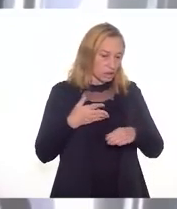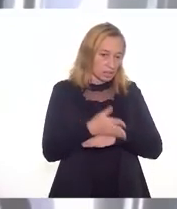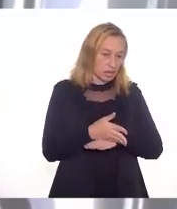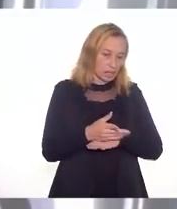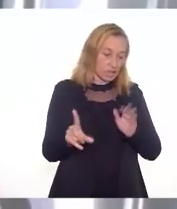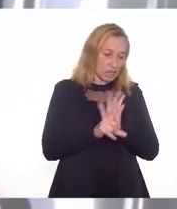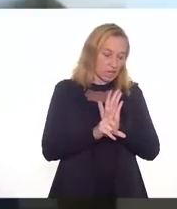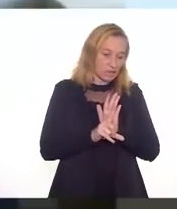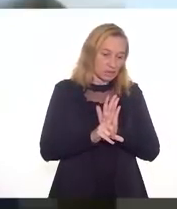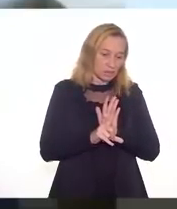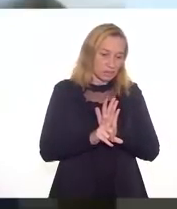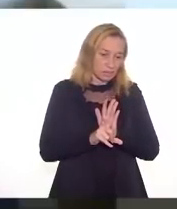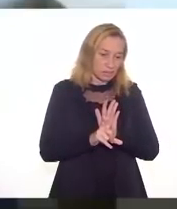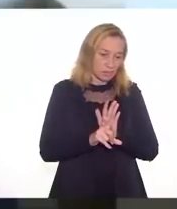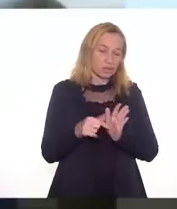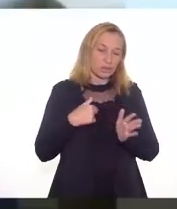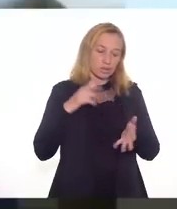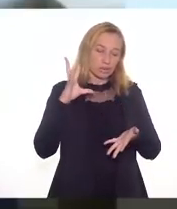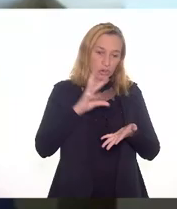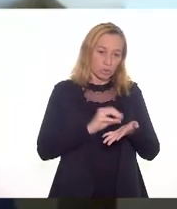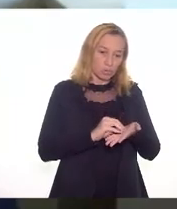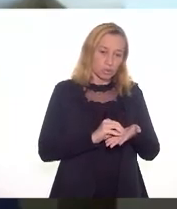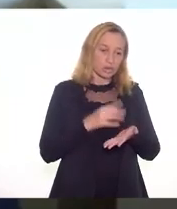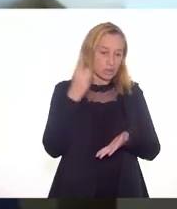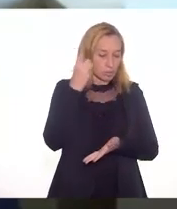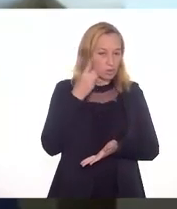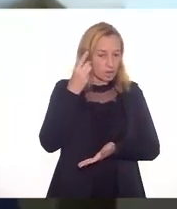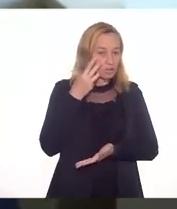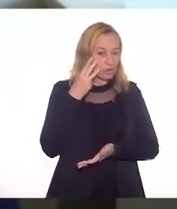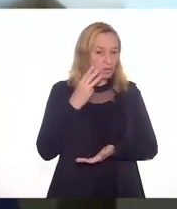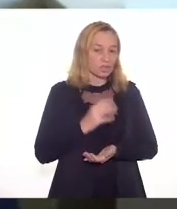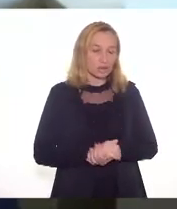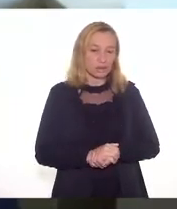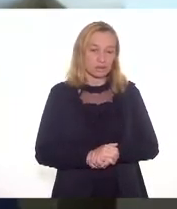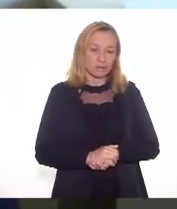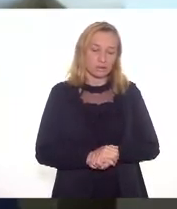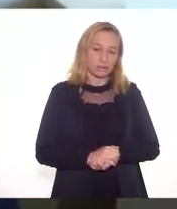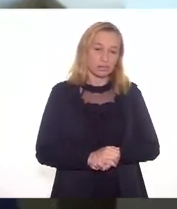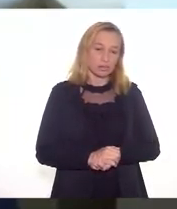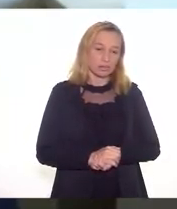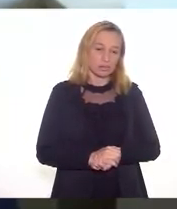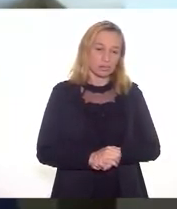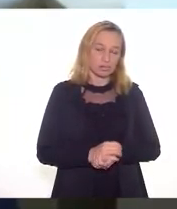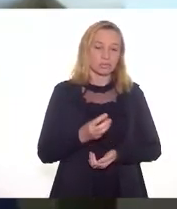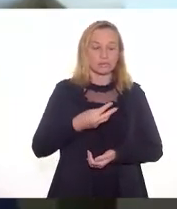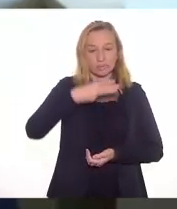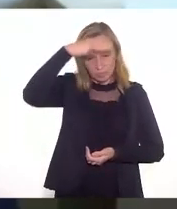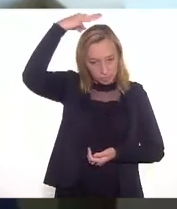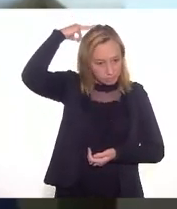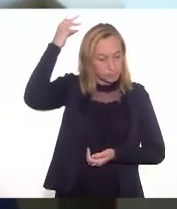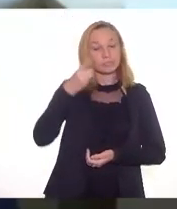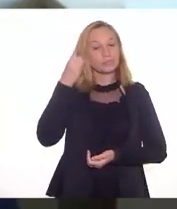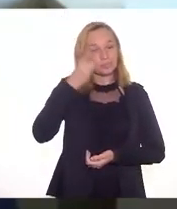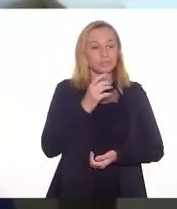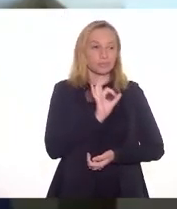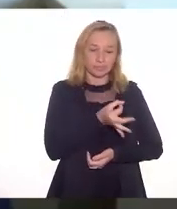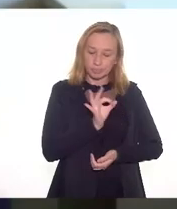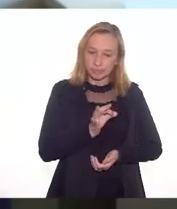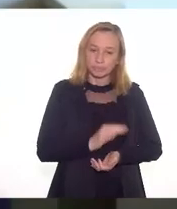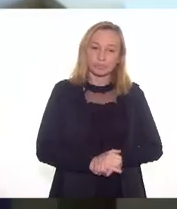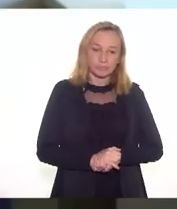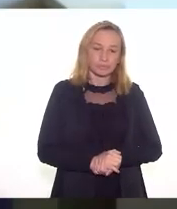lei. Nós estamos incluindo, deputado Valdec. Tanto o senhor quanto o deputado Márcio Pacheco têm toda a razão. A lei tem que entrar em